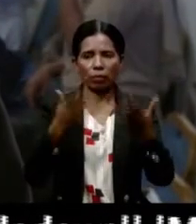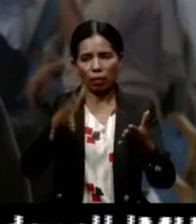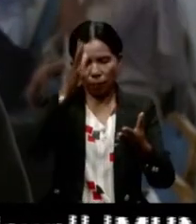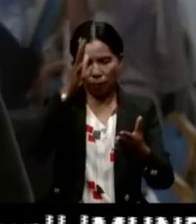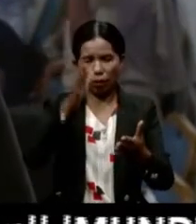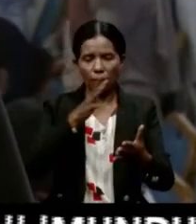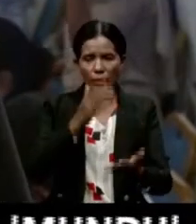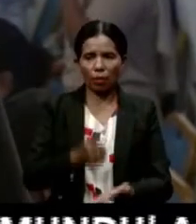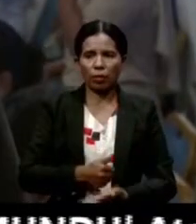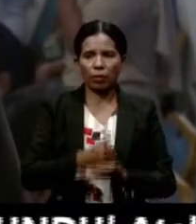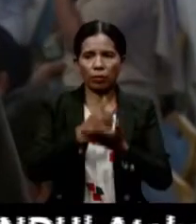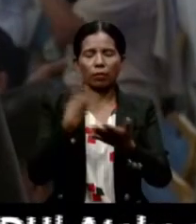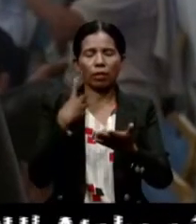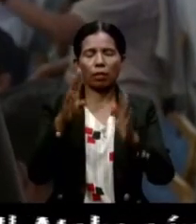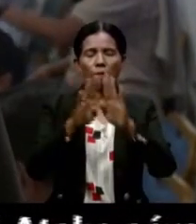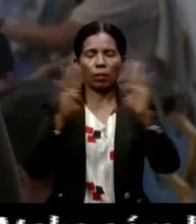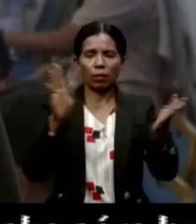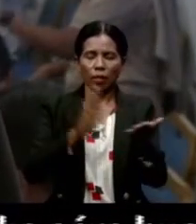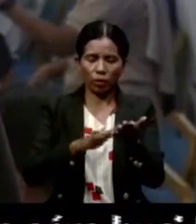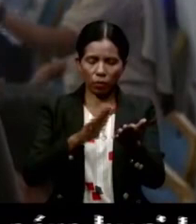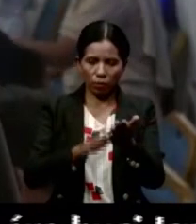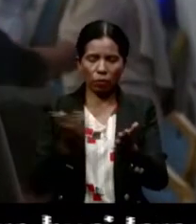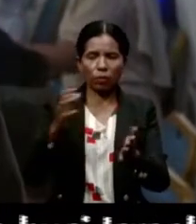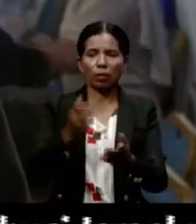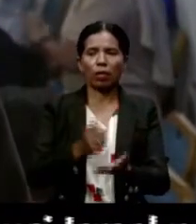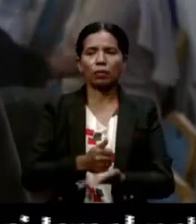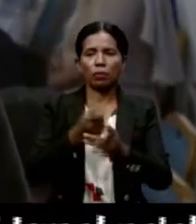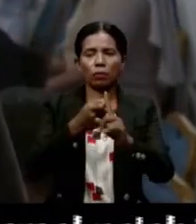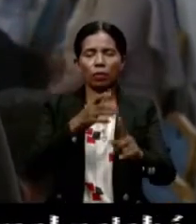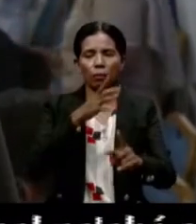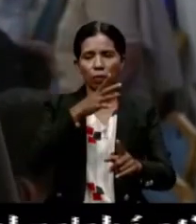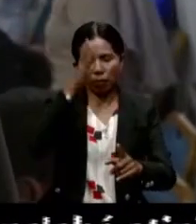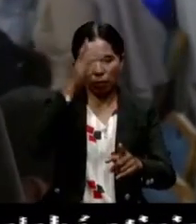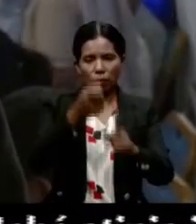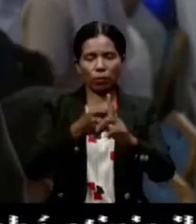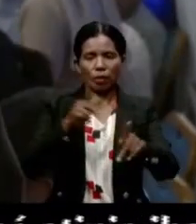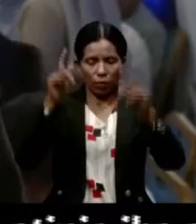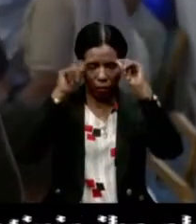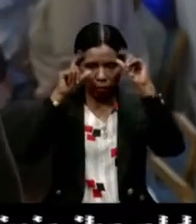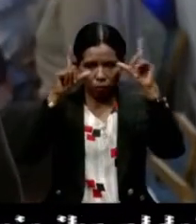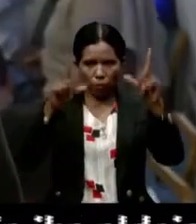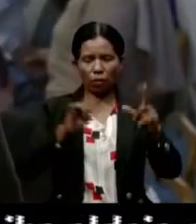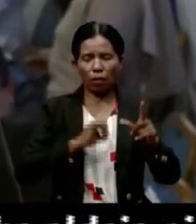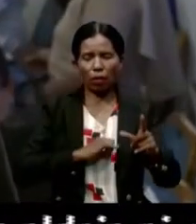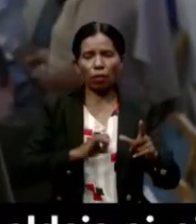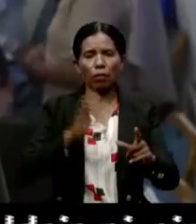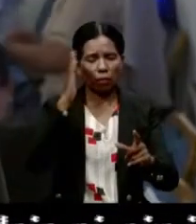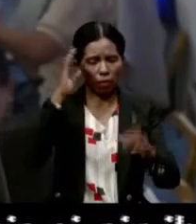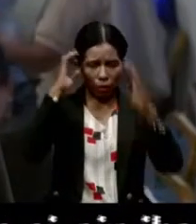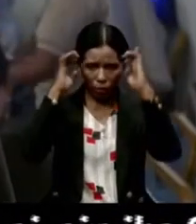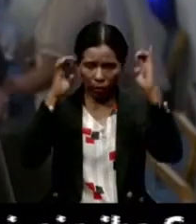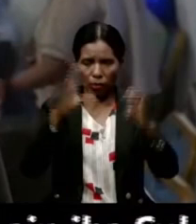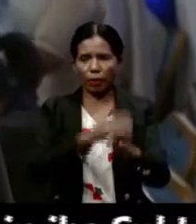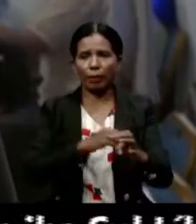mak tulun, a mim loca escola serne também tulun apoio si na ama, o si te timorua, né be a noi educação né, erros